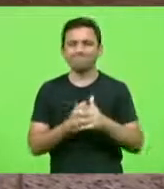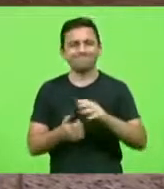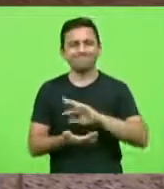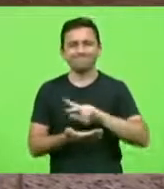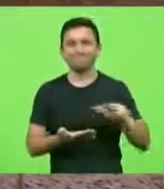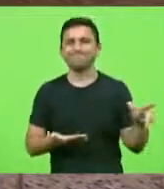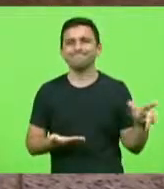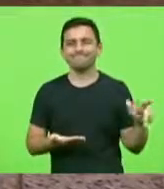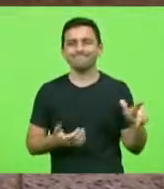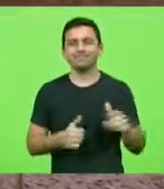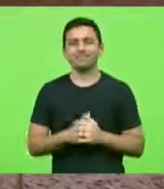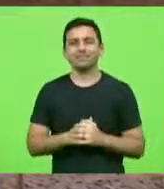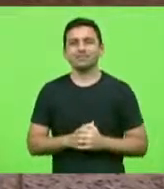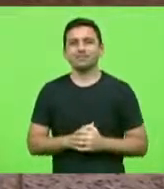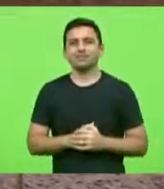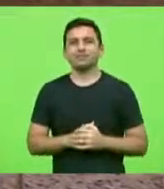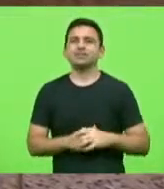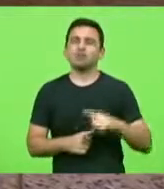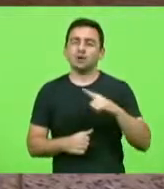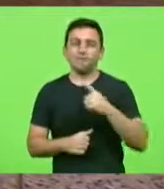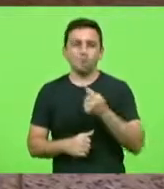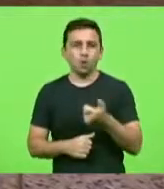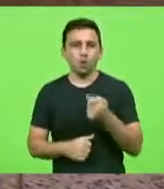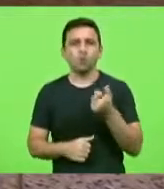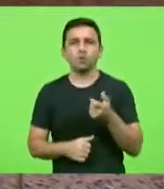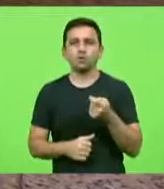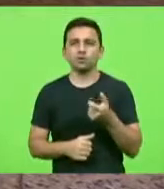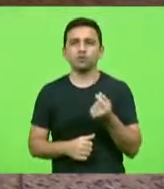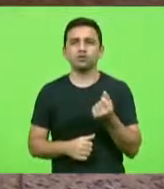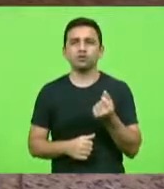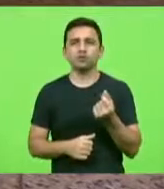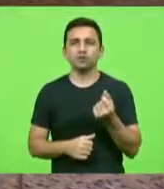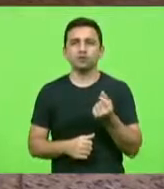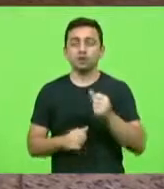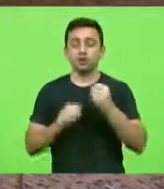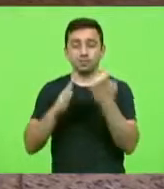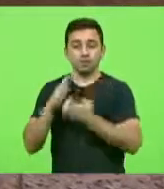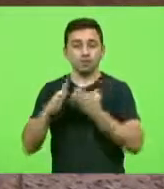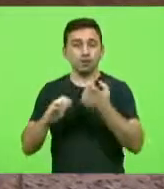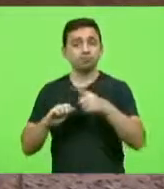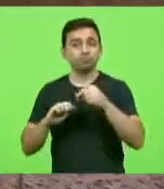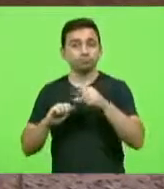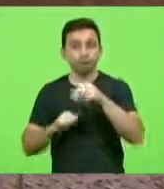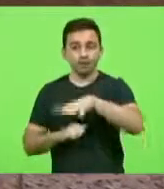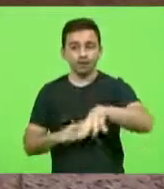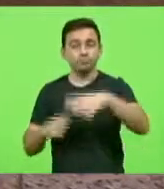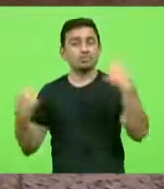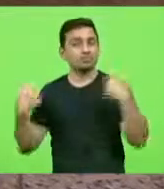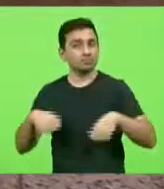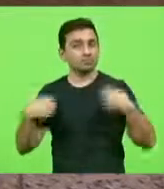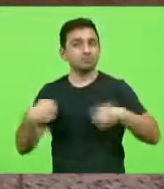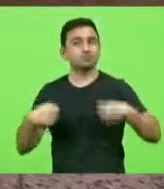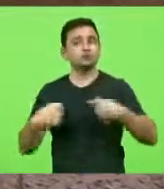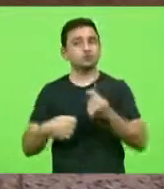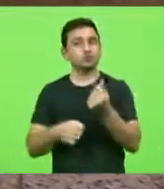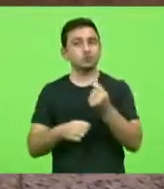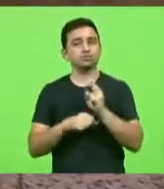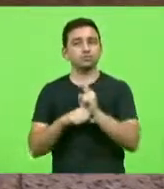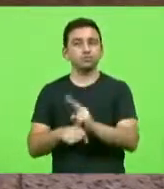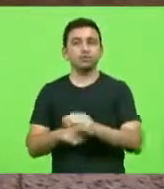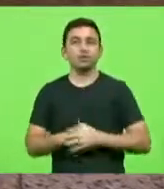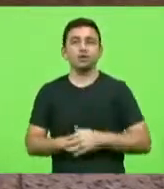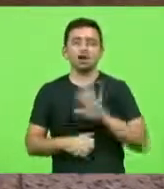Então, é muito pouco e o empreendedor necessita desse recurso. Mas não